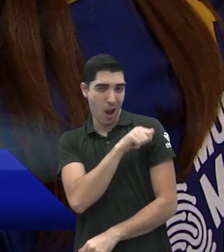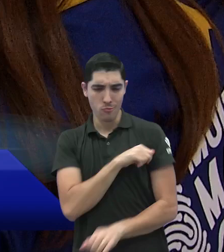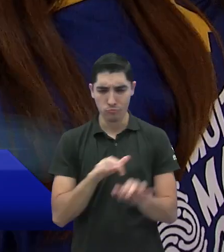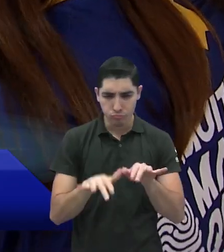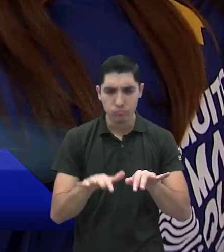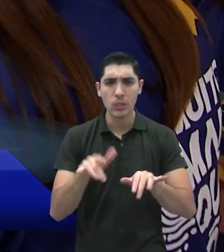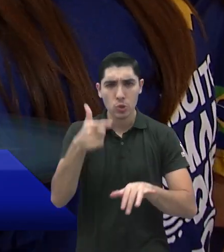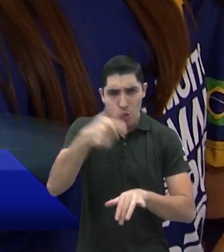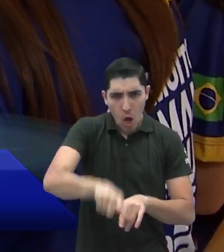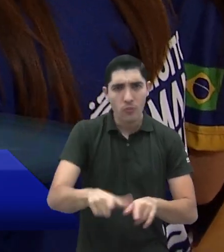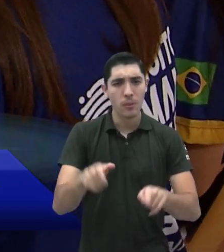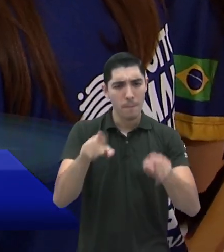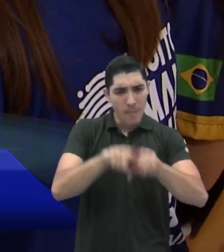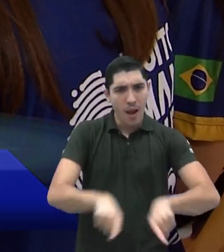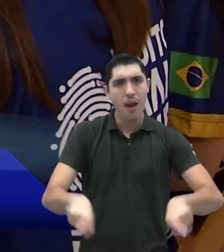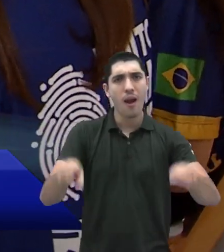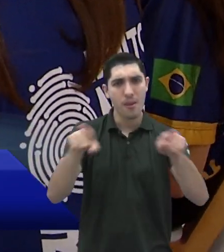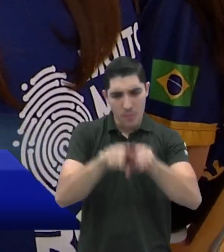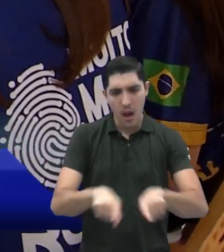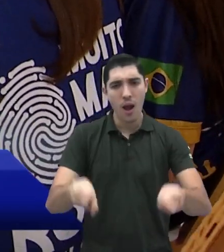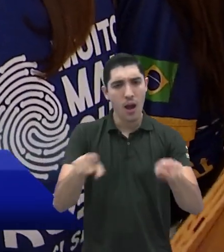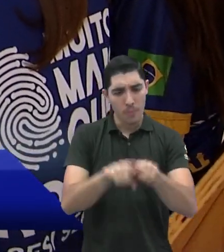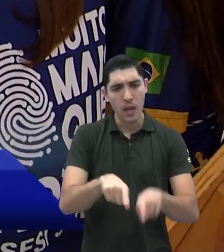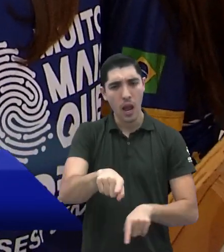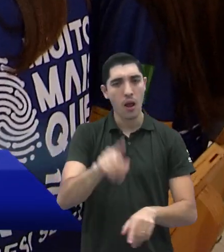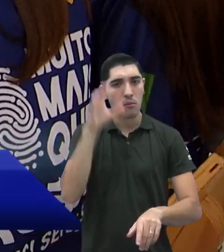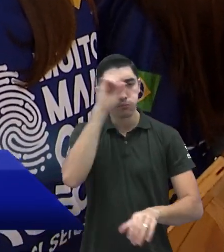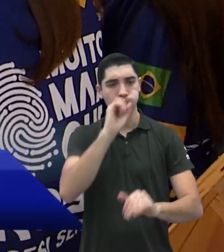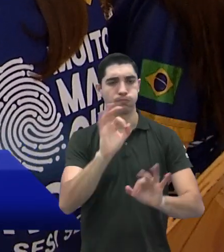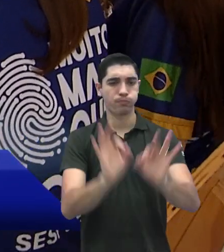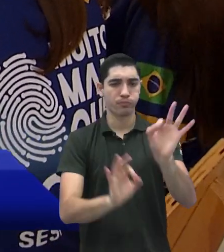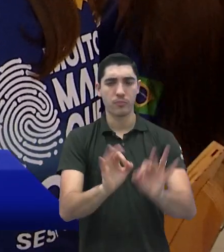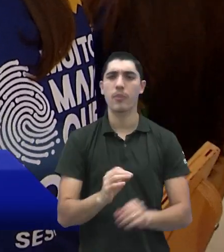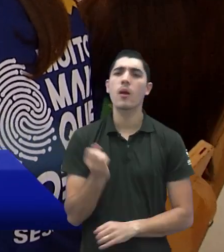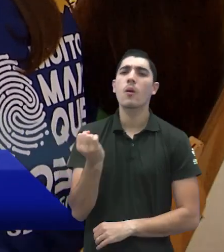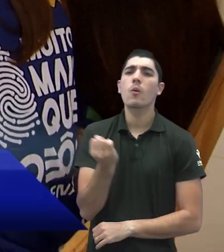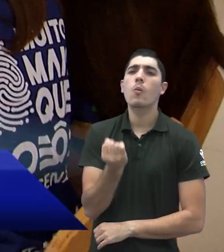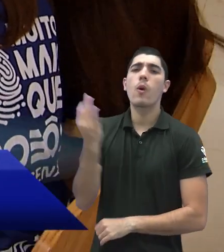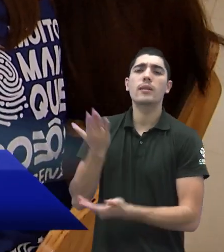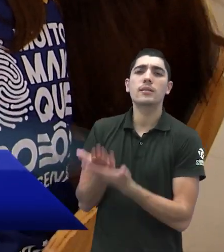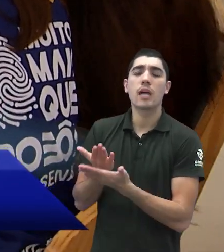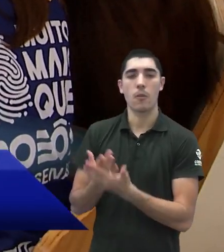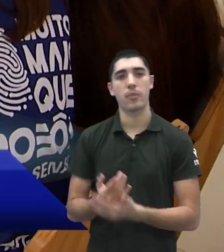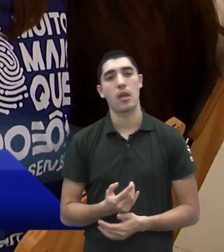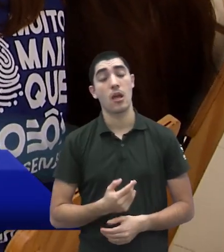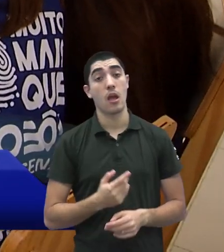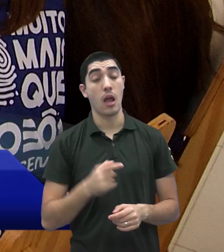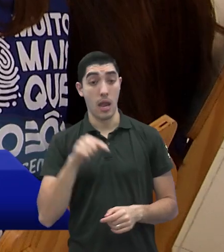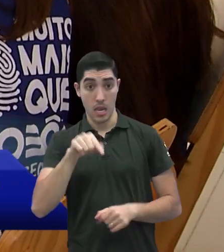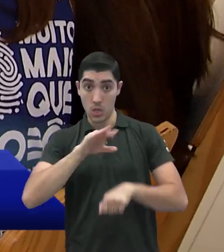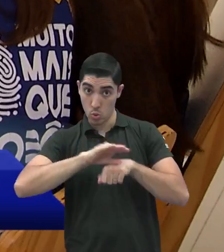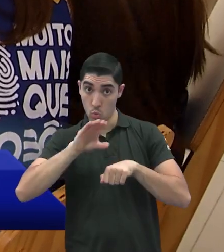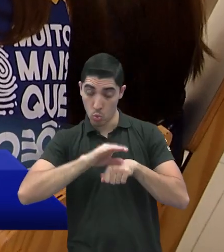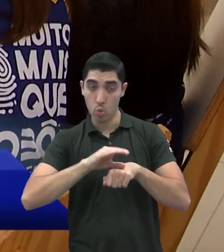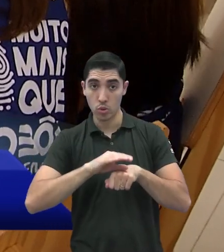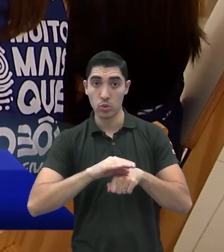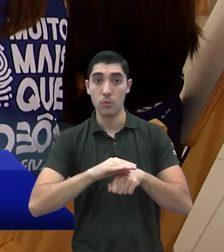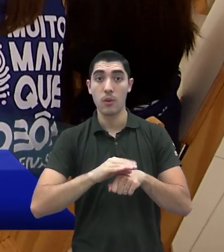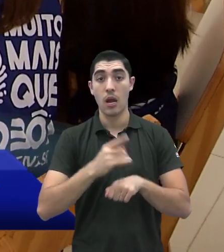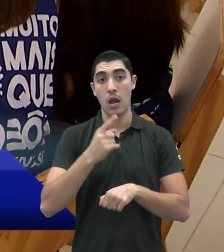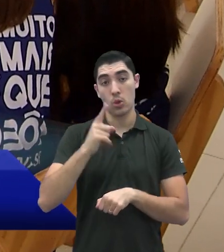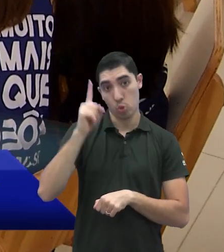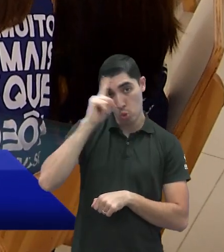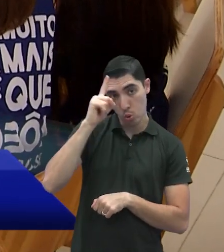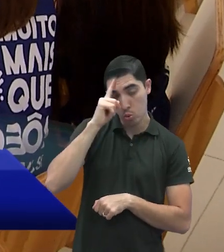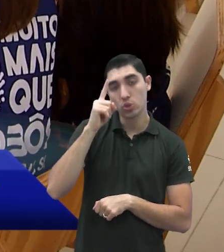ali decisão, repetição, tá? Então, vários conceitos ali de programação. São quantas aulas por semana? Uma aula,